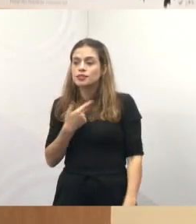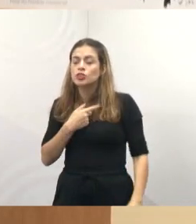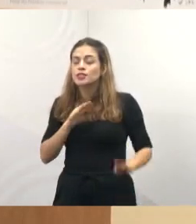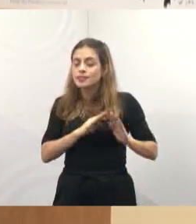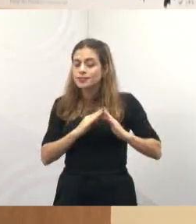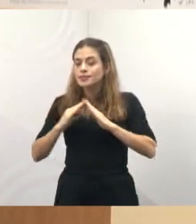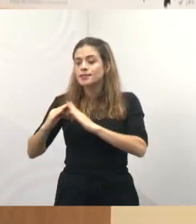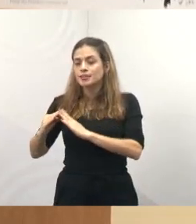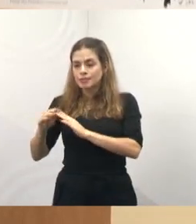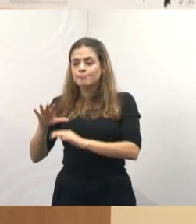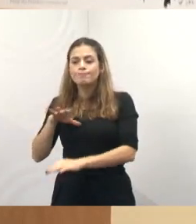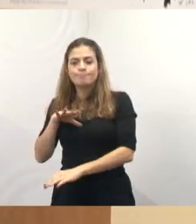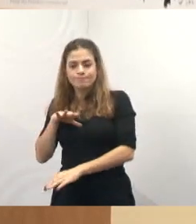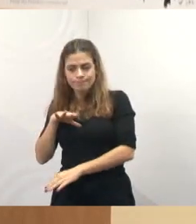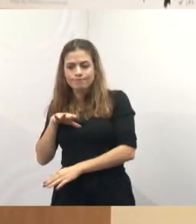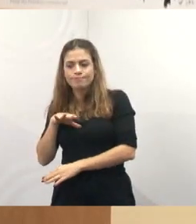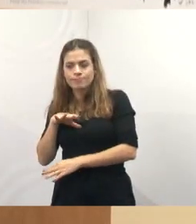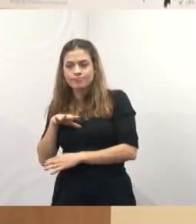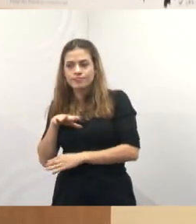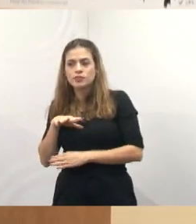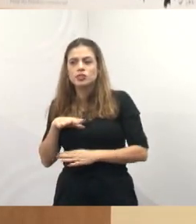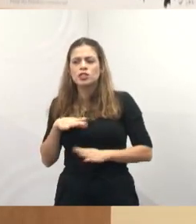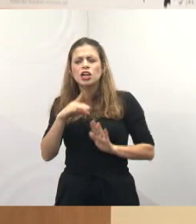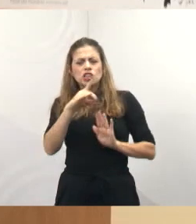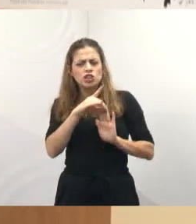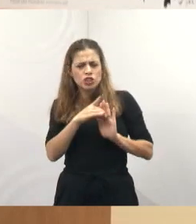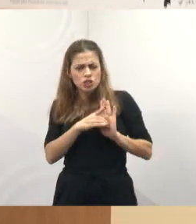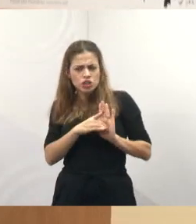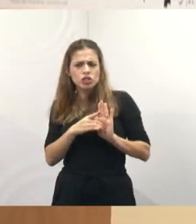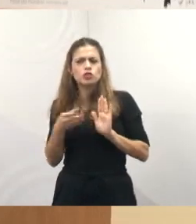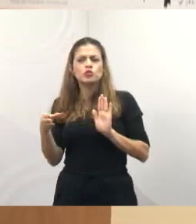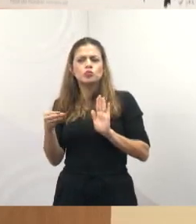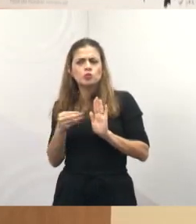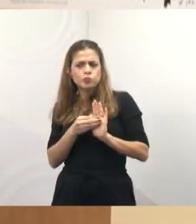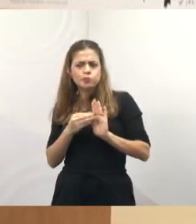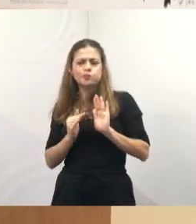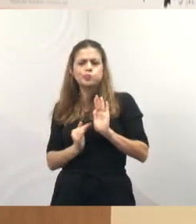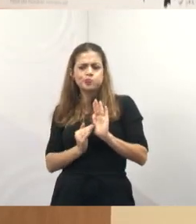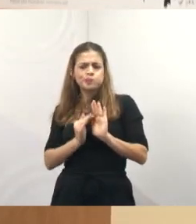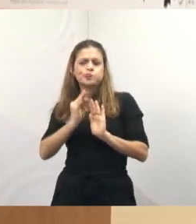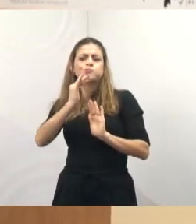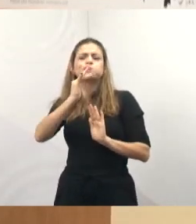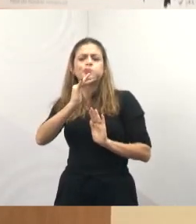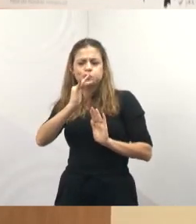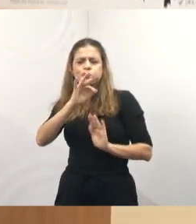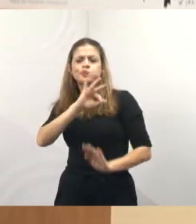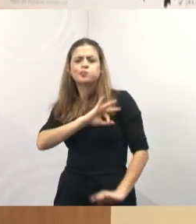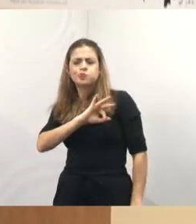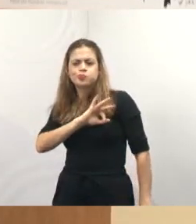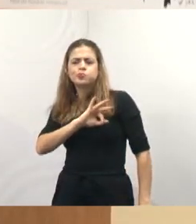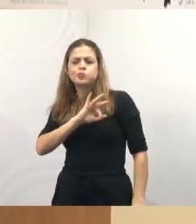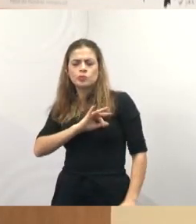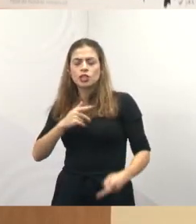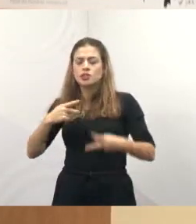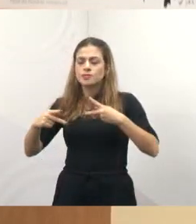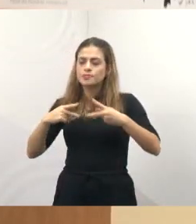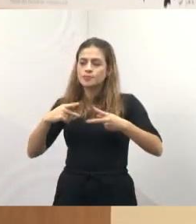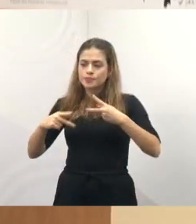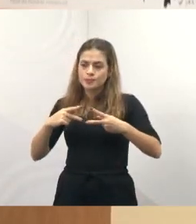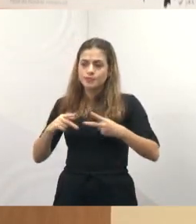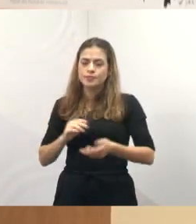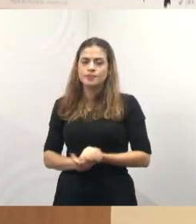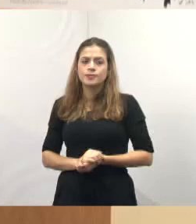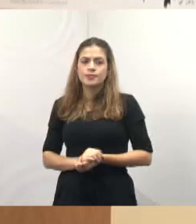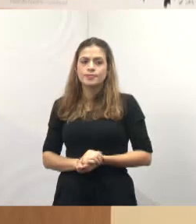cidade vizinha, e em alguns direitos, quando acumulados, chega a ultrapassar a remuneração de São José dos Campos. E a qualidade